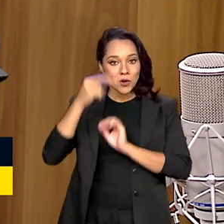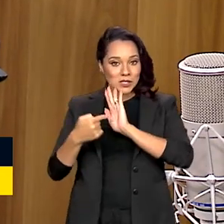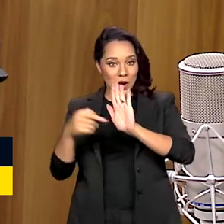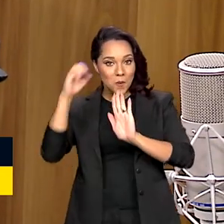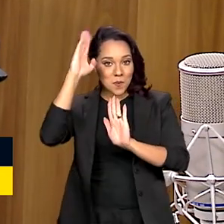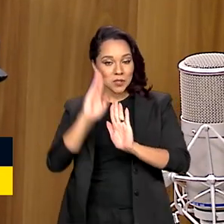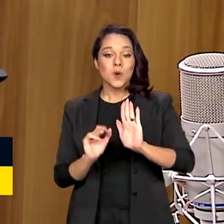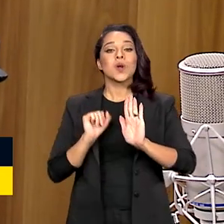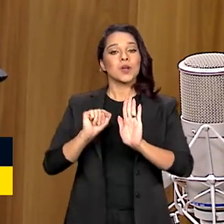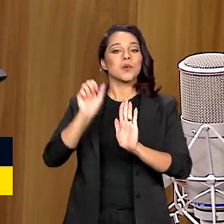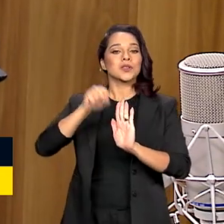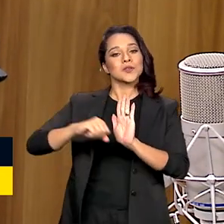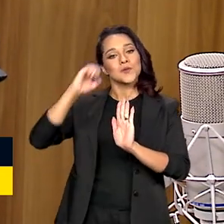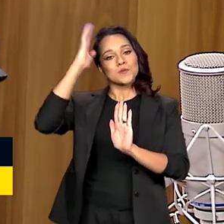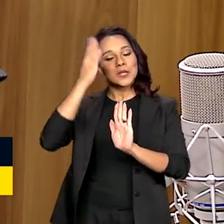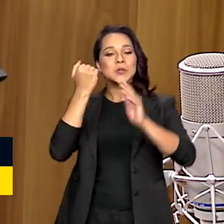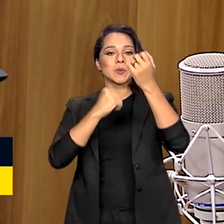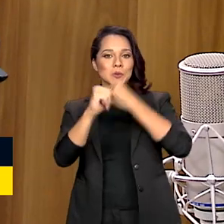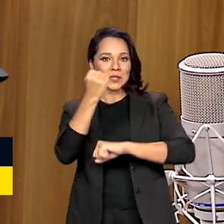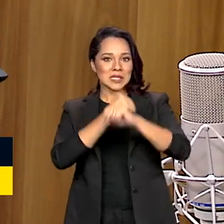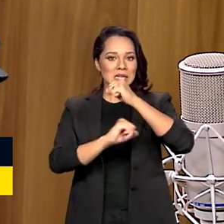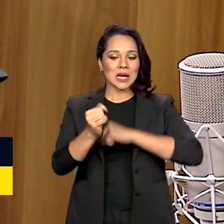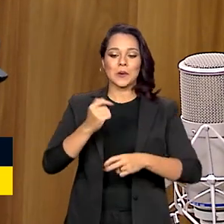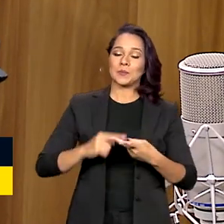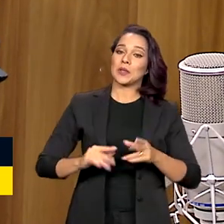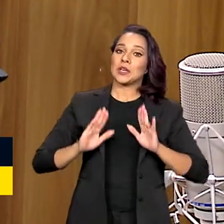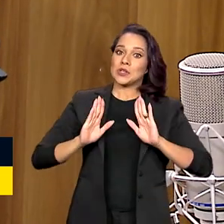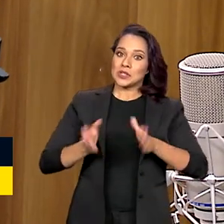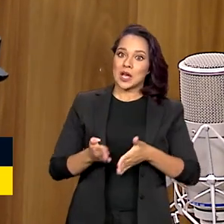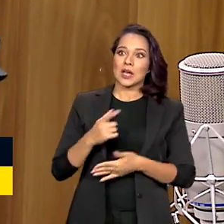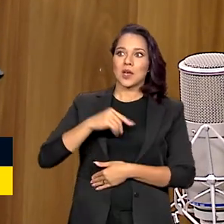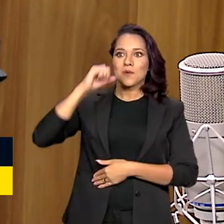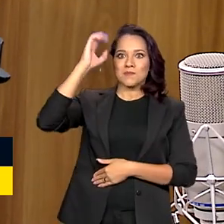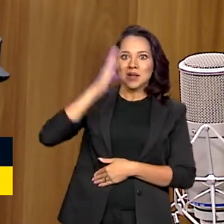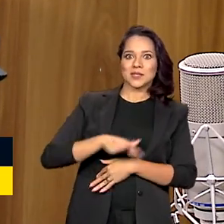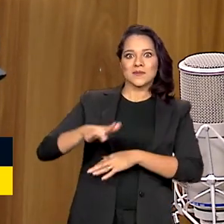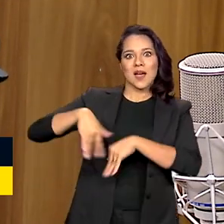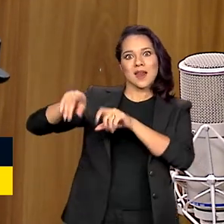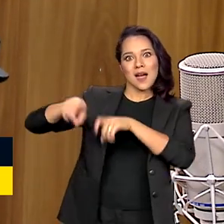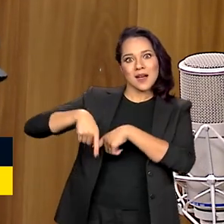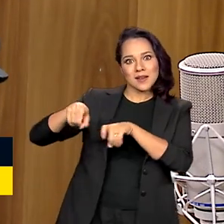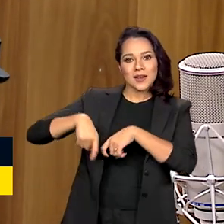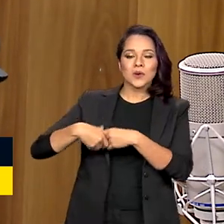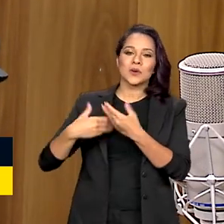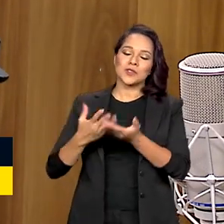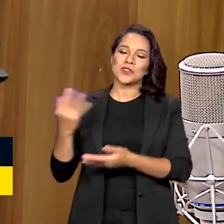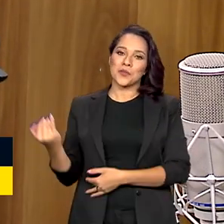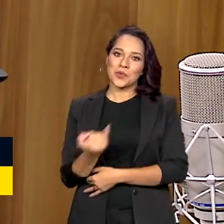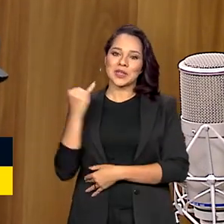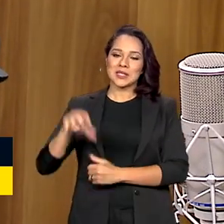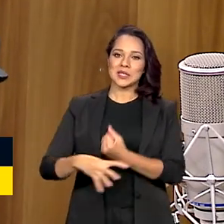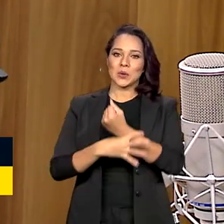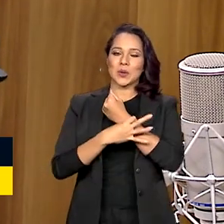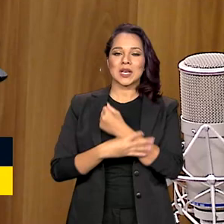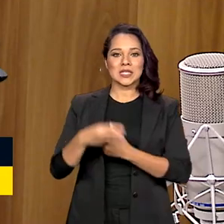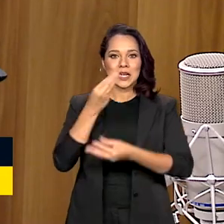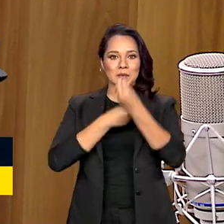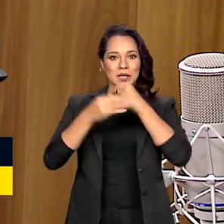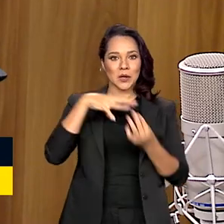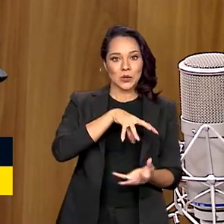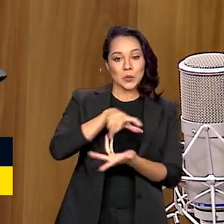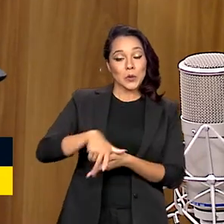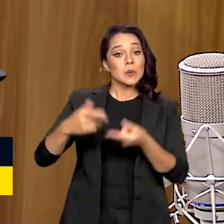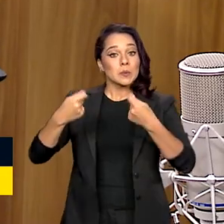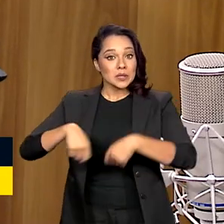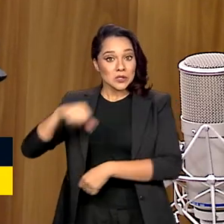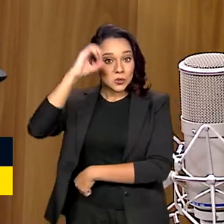que pode ser sim um Brasil industrial, uma vez que a gente já é um Brasil agrícola bastante relevante. A segurança alimentar do mundo depende do